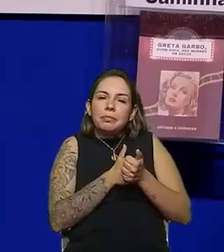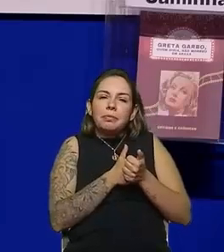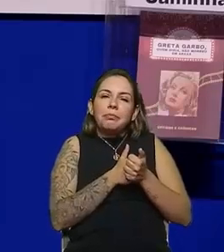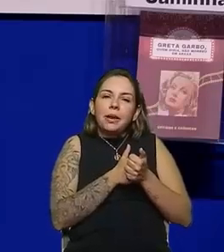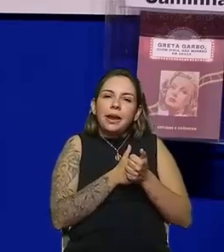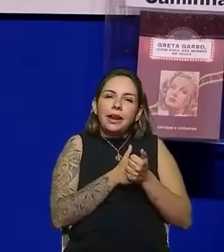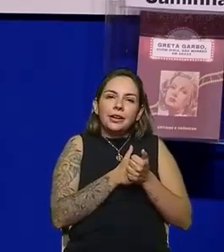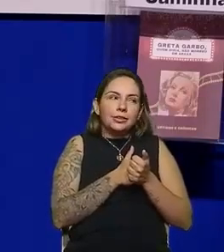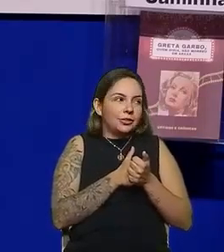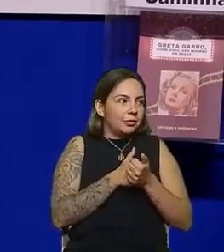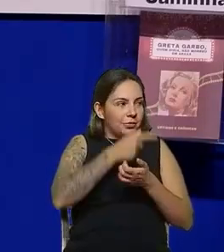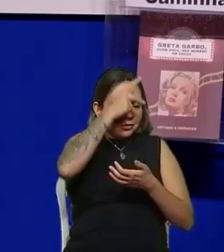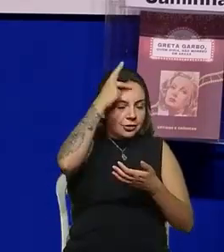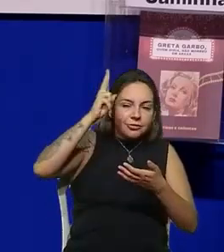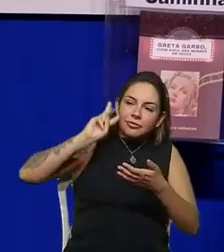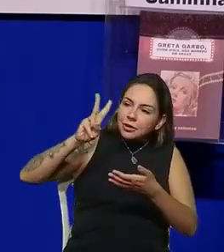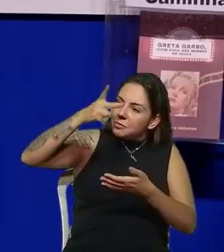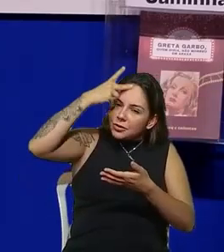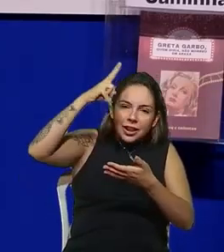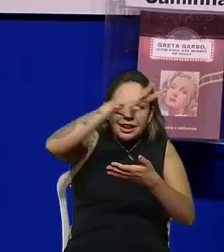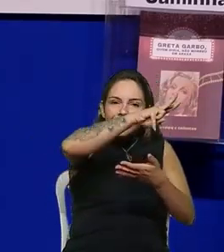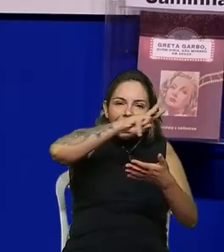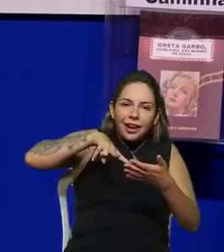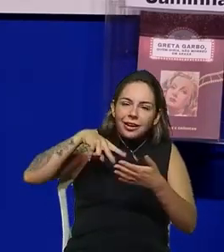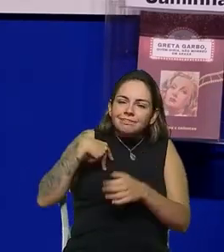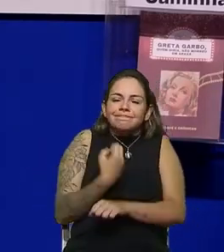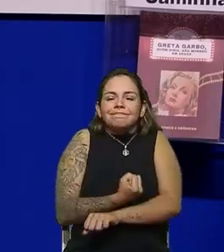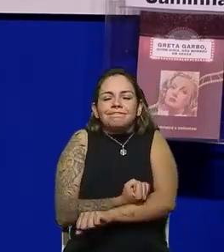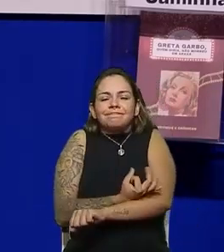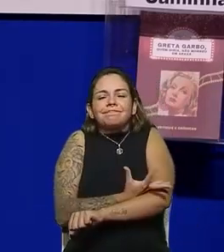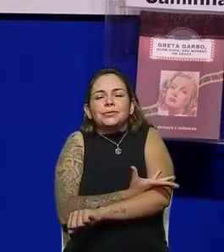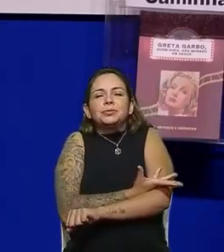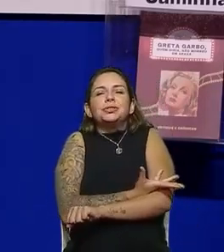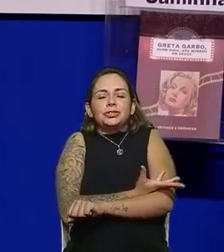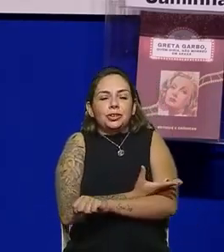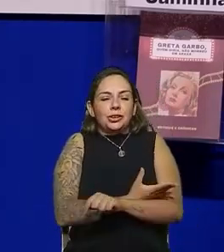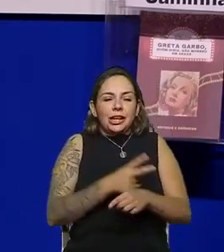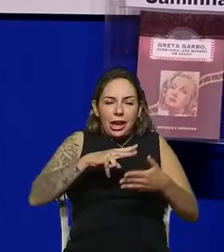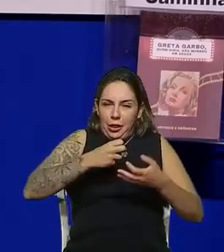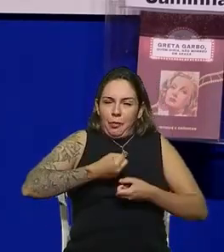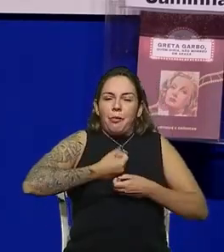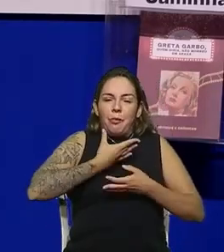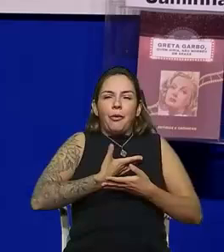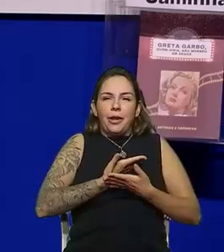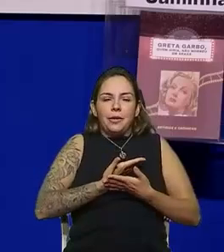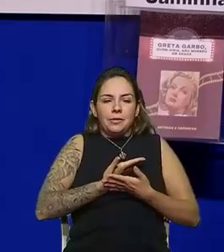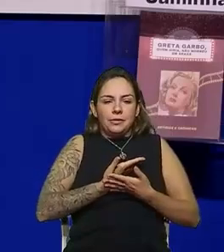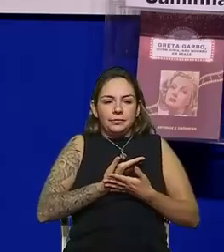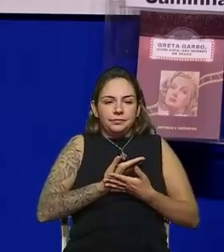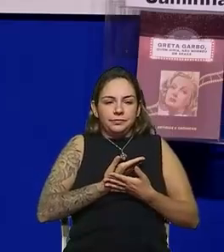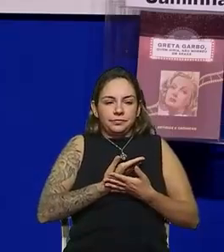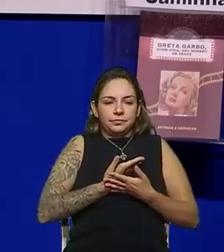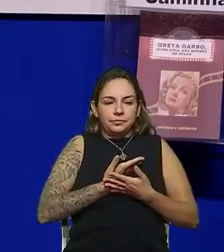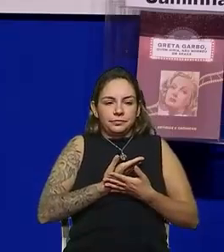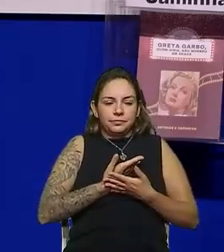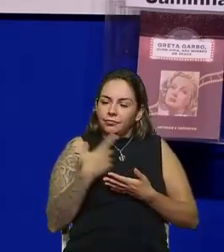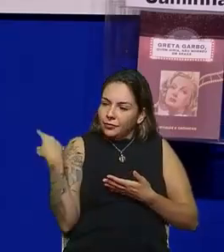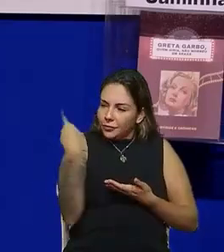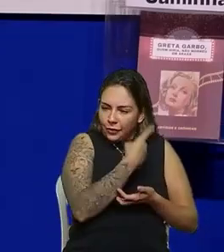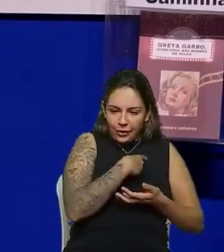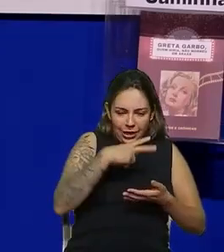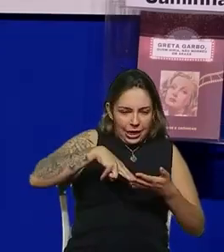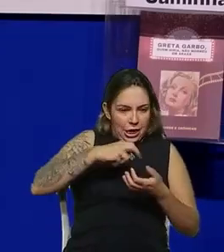eu vejo as pessoas lendo, isso me emociona. Ontem, lendo os poemas, o Jefferson também